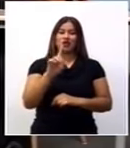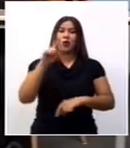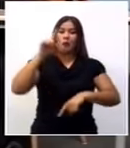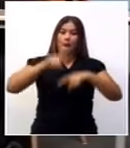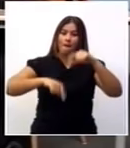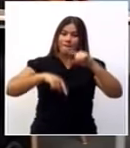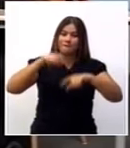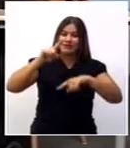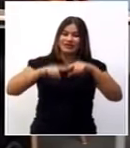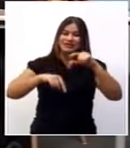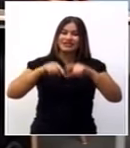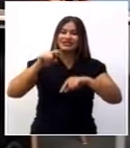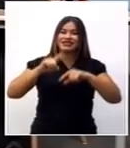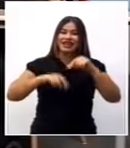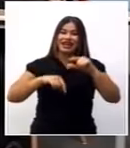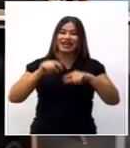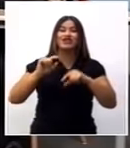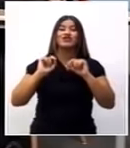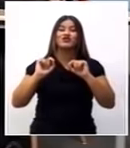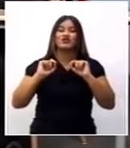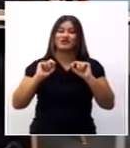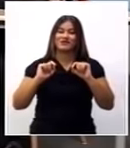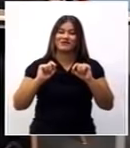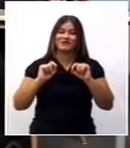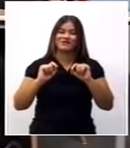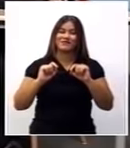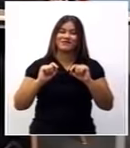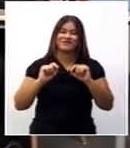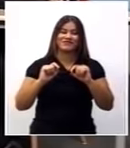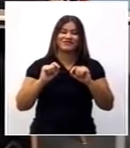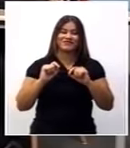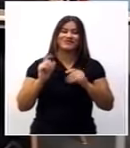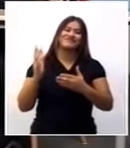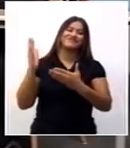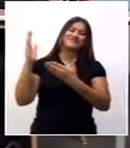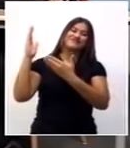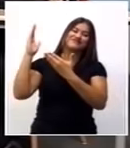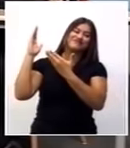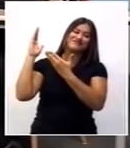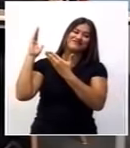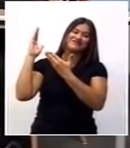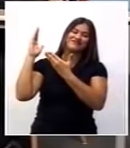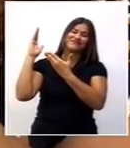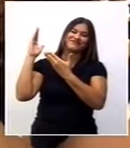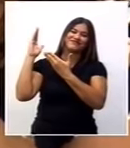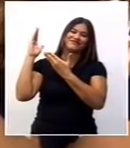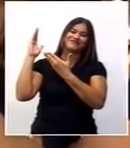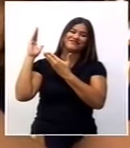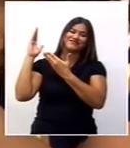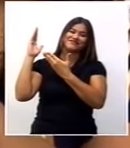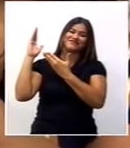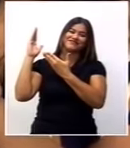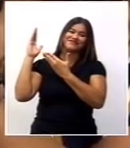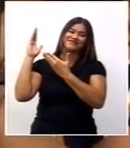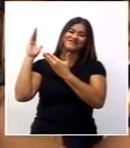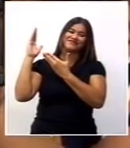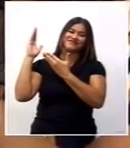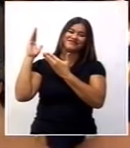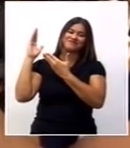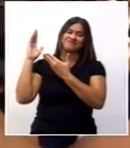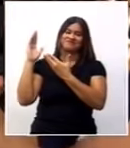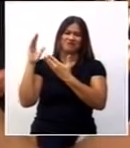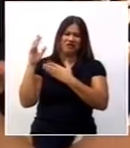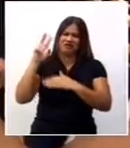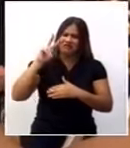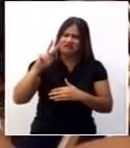desenho que está aí na imagem. Aqui eu vou mostrar para vocês. É esse objeto aqui. Acho que vocês